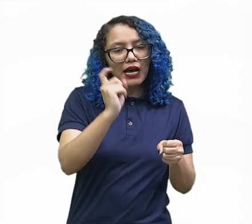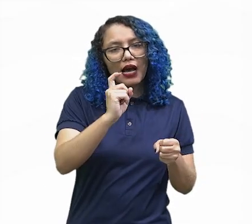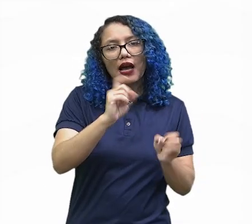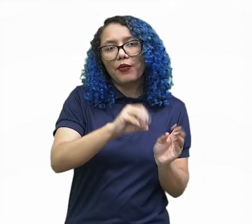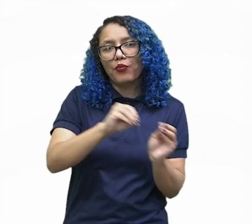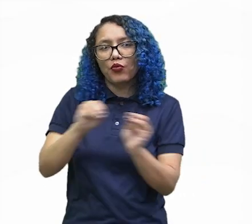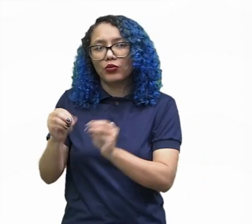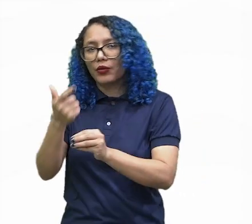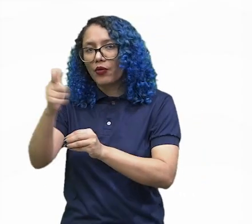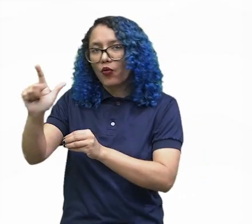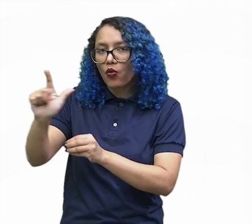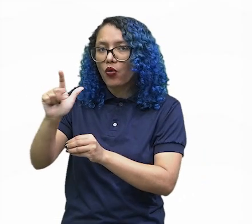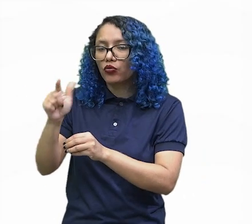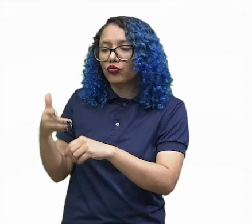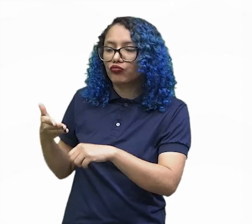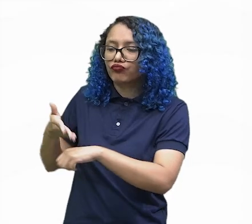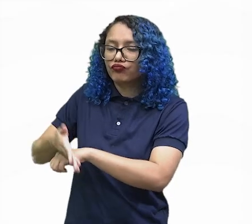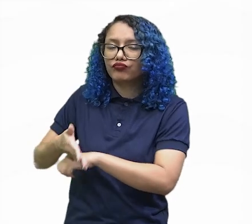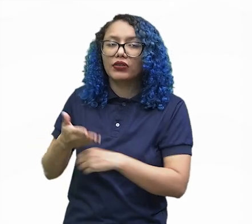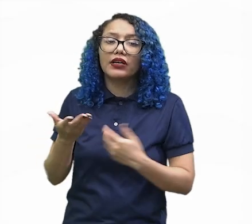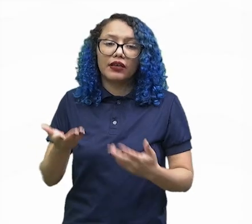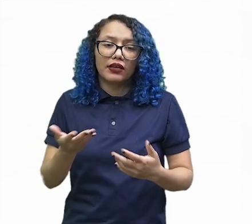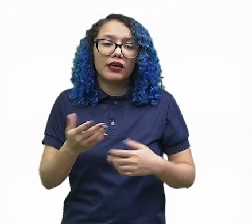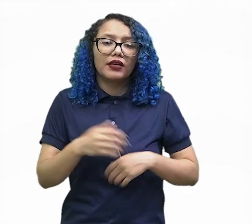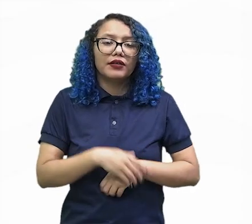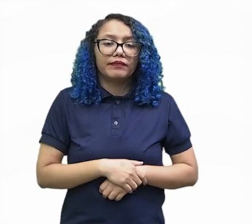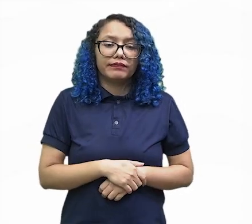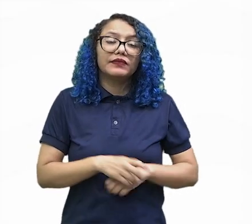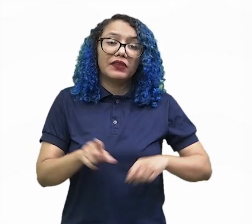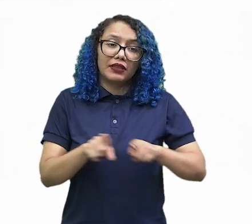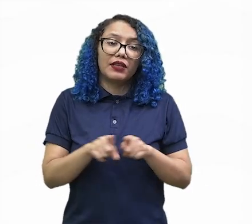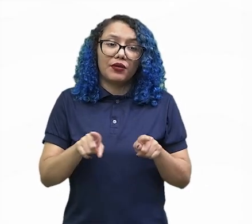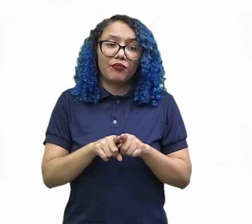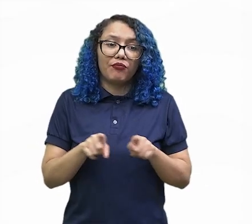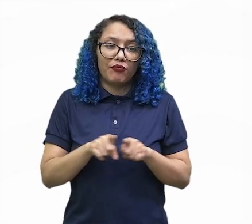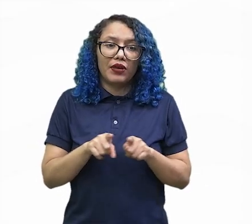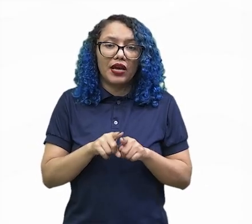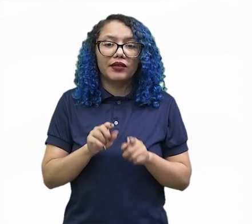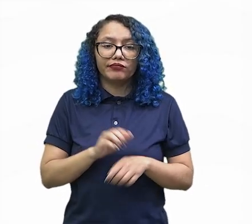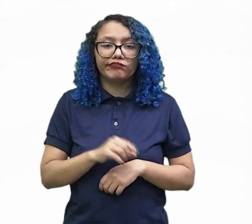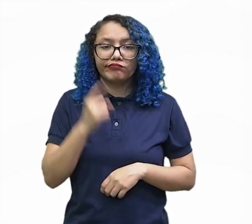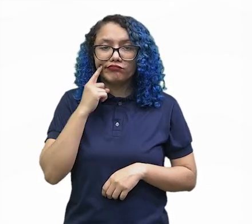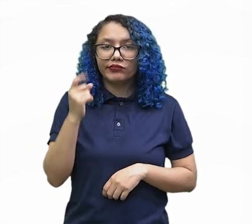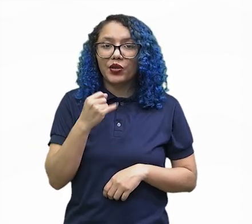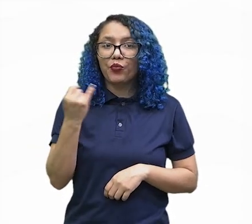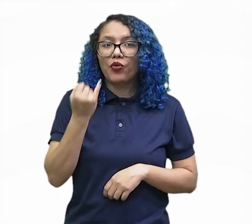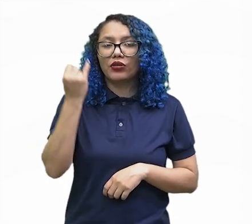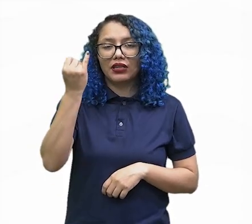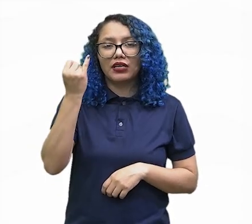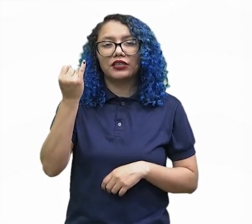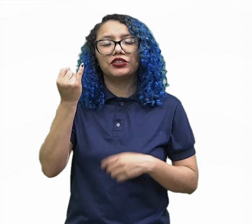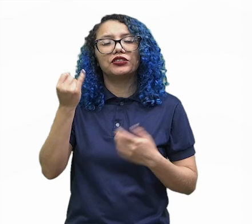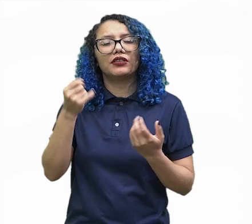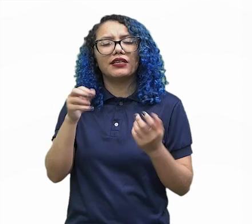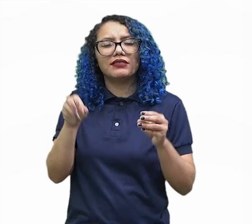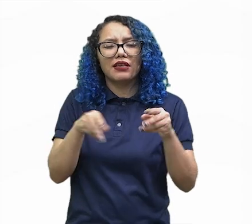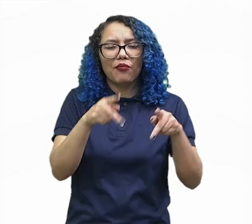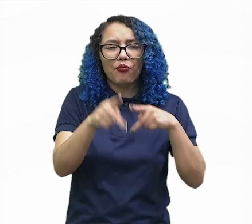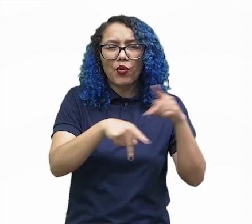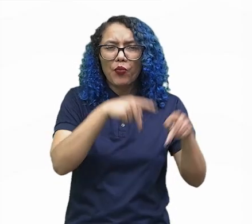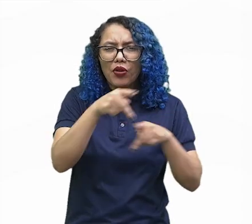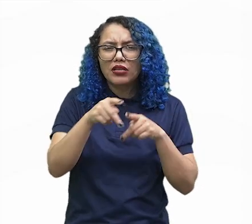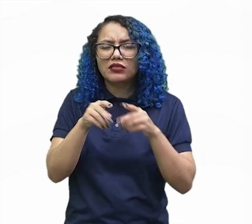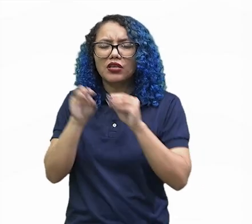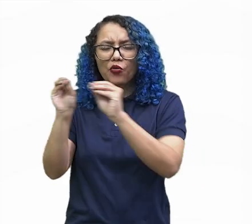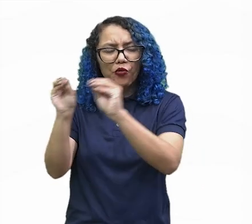indo para outro, e que acaba sendo representando, né, uma competência crucial nessa dinâmica populacional,